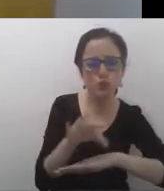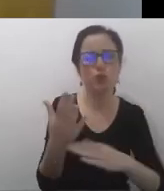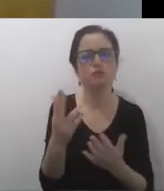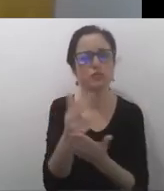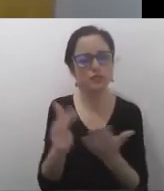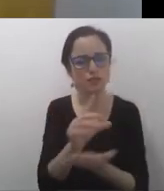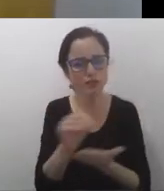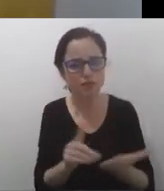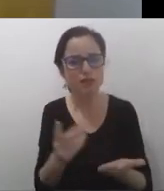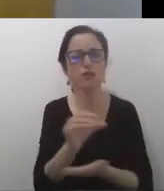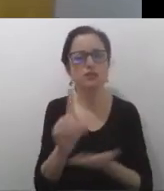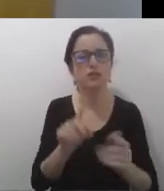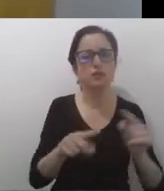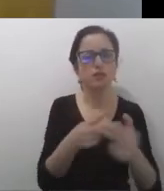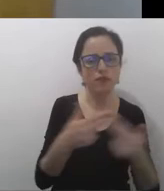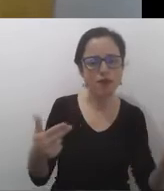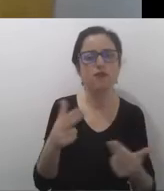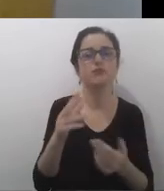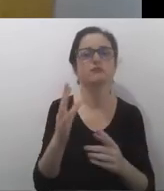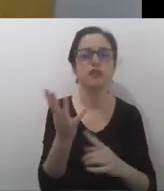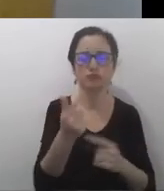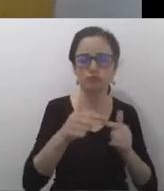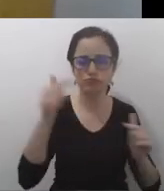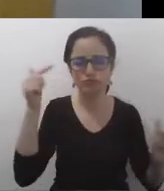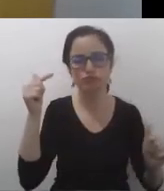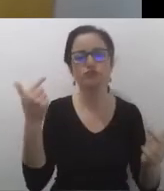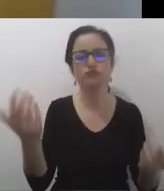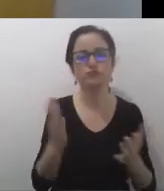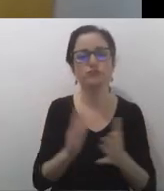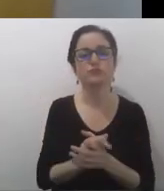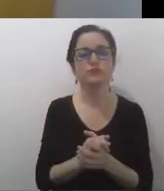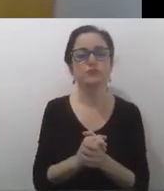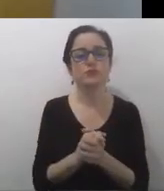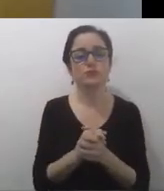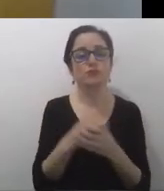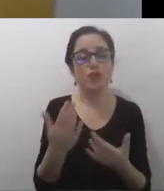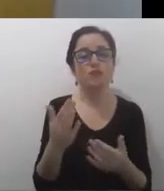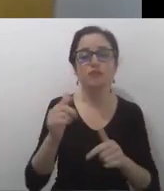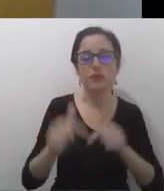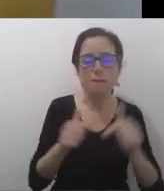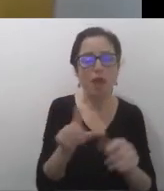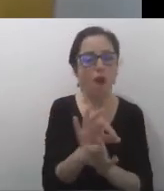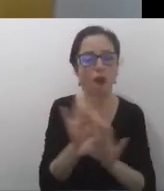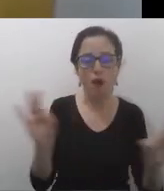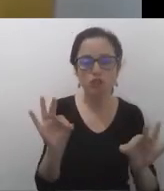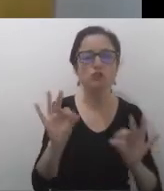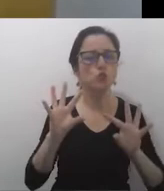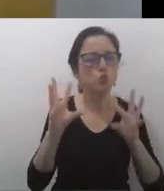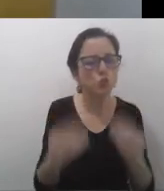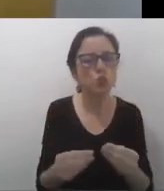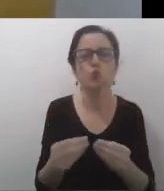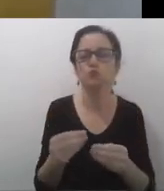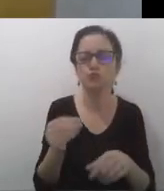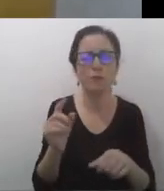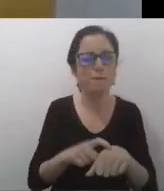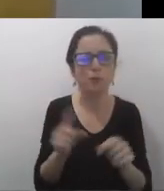arquitetura, design gráfico, design de objetos e arte concreta, né? E acho que isso foi um